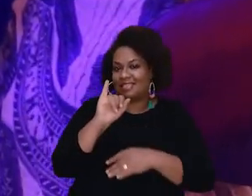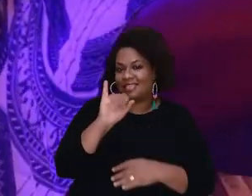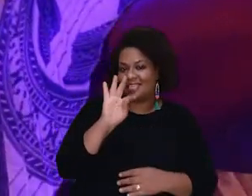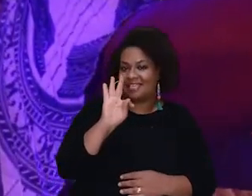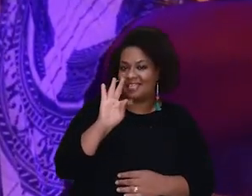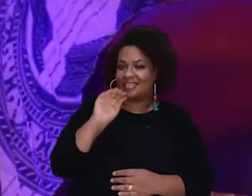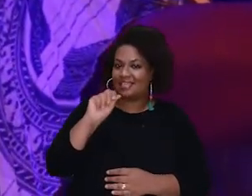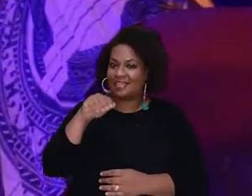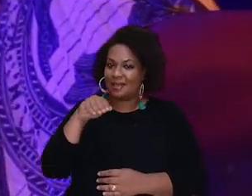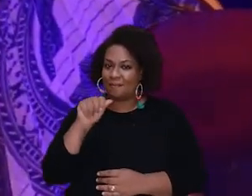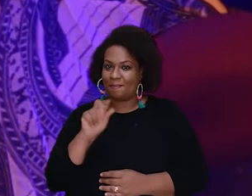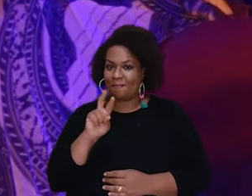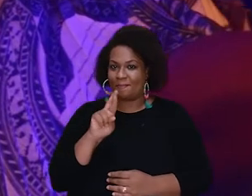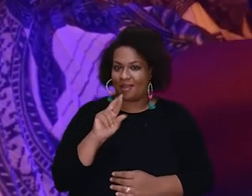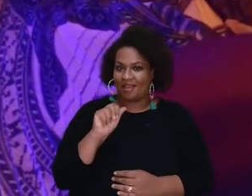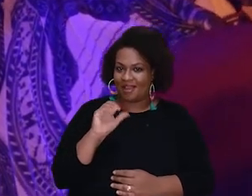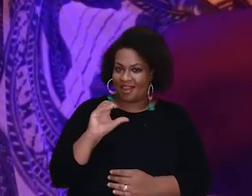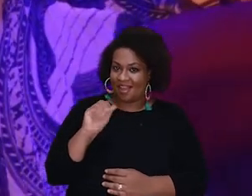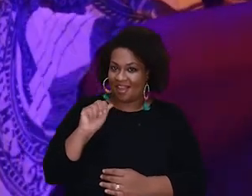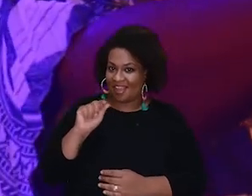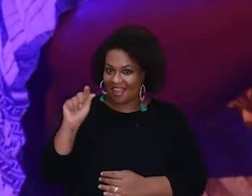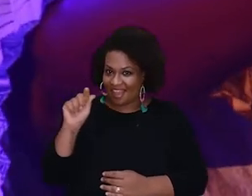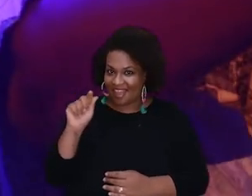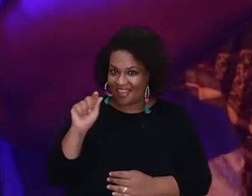mora na ilha de